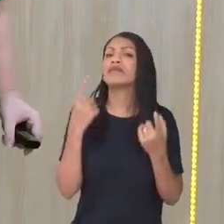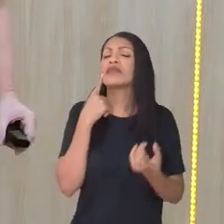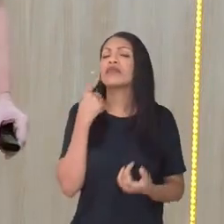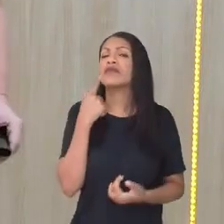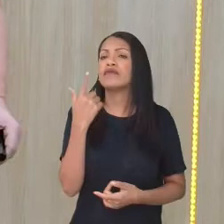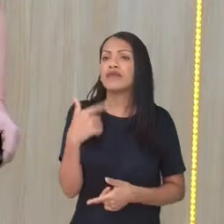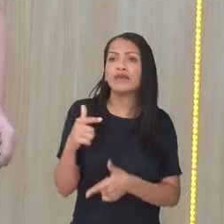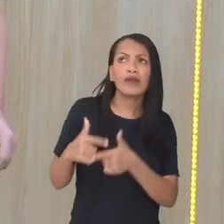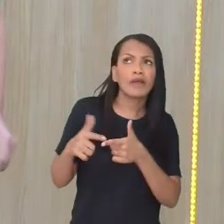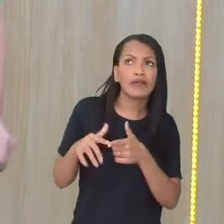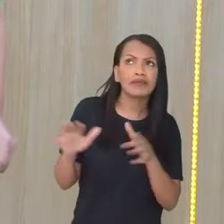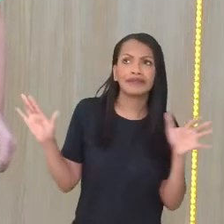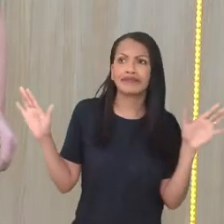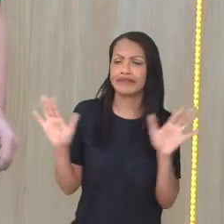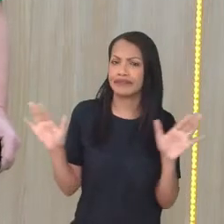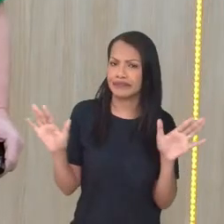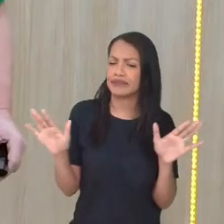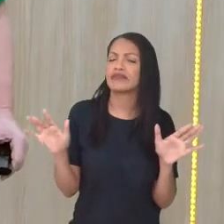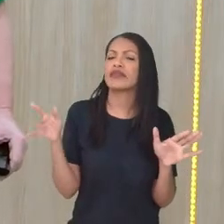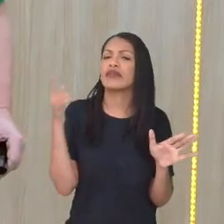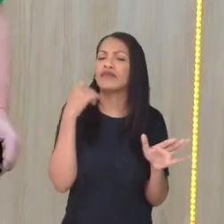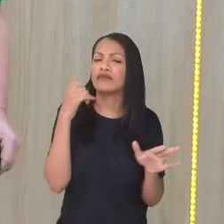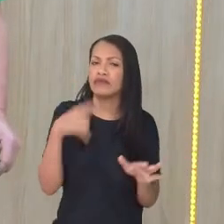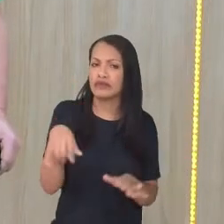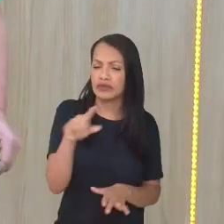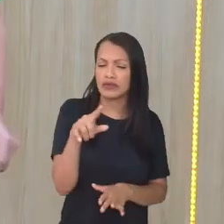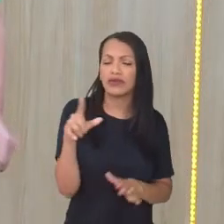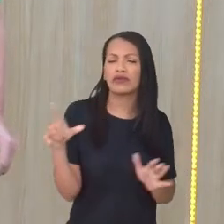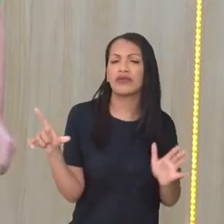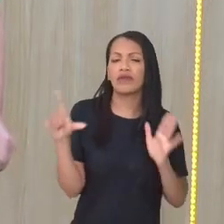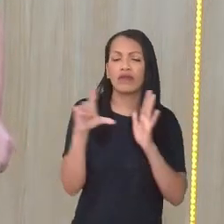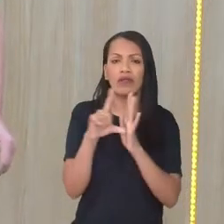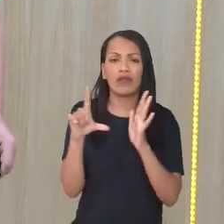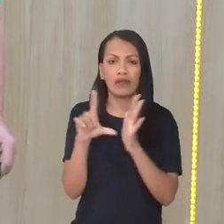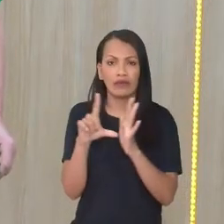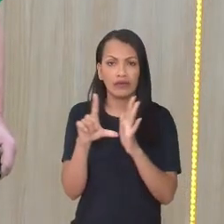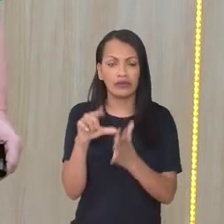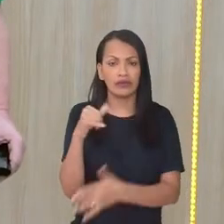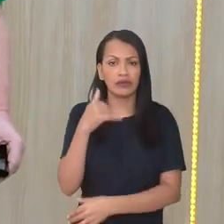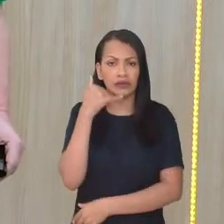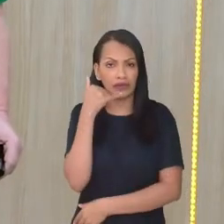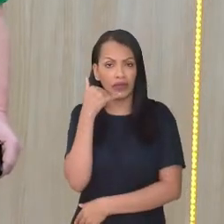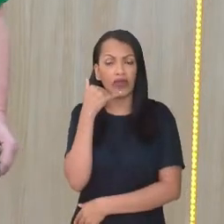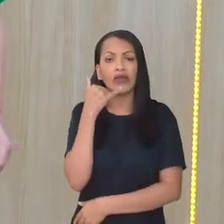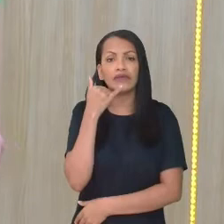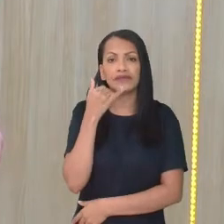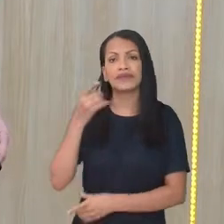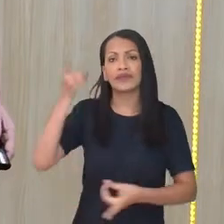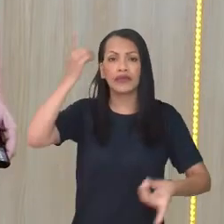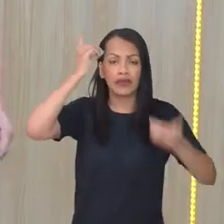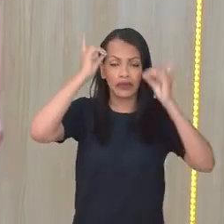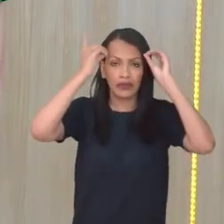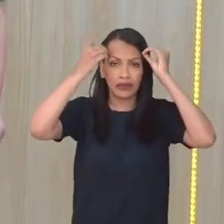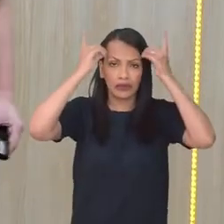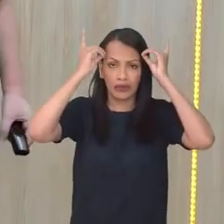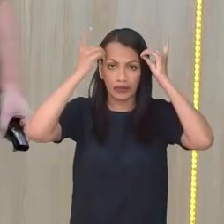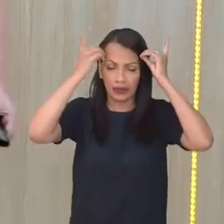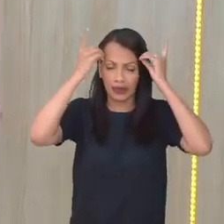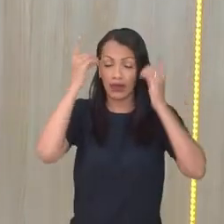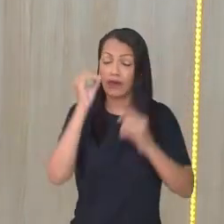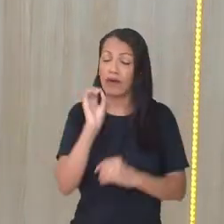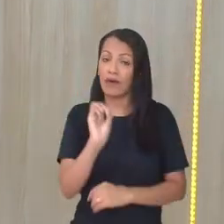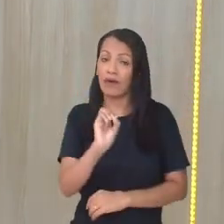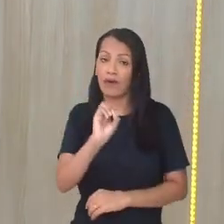vai lá na loja do seu telefone, do celular, e baixa o